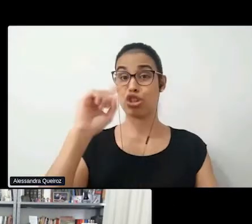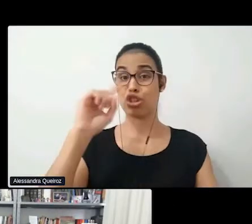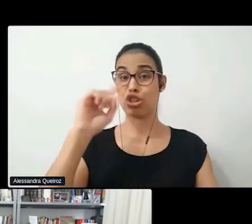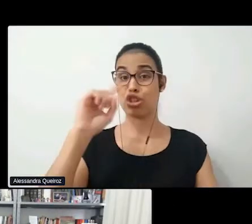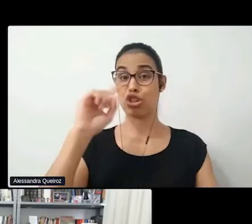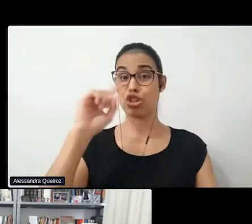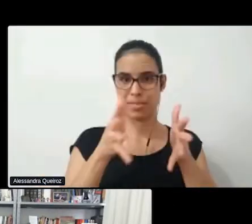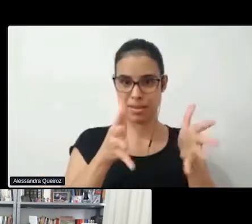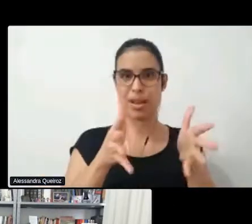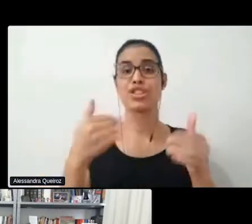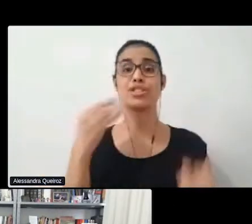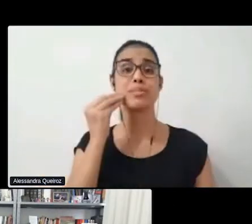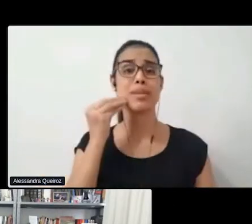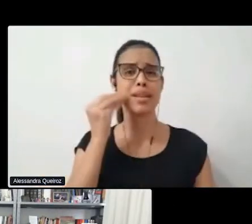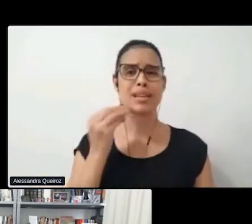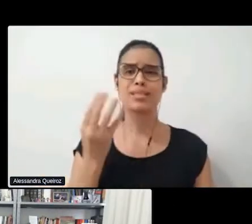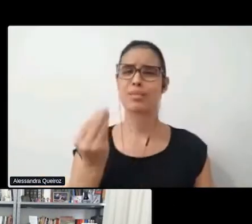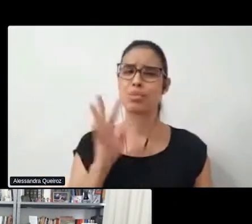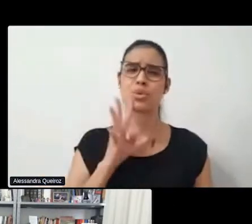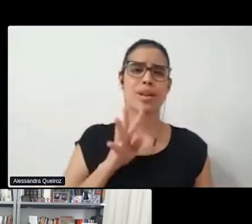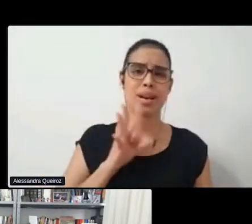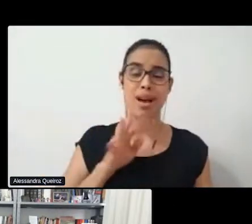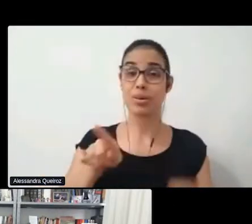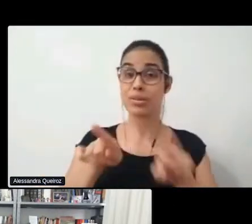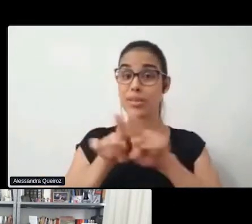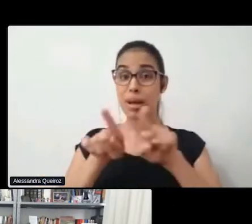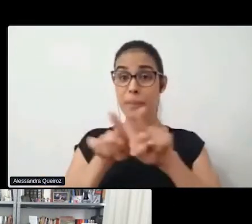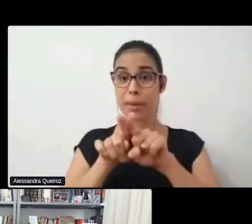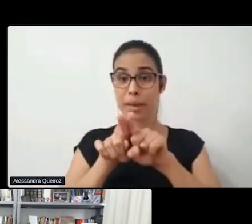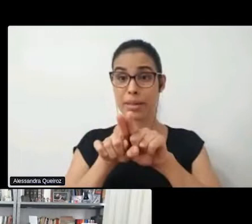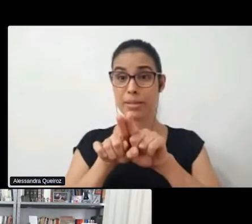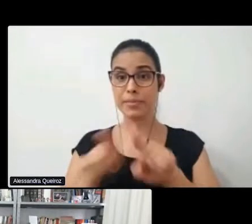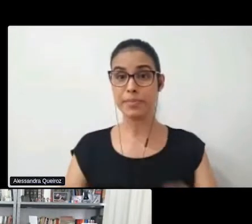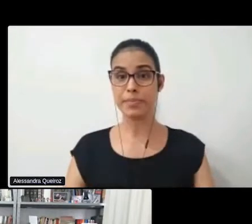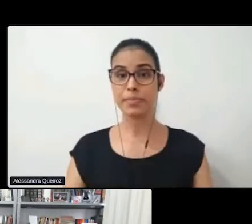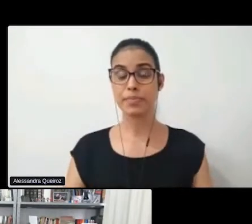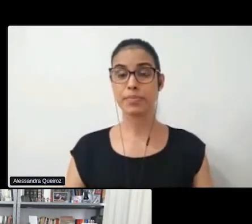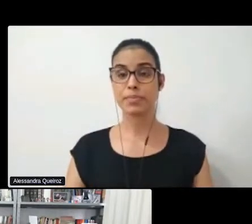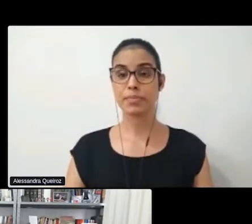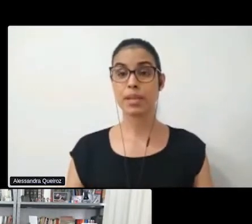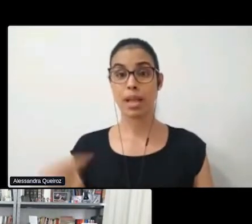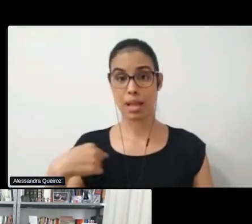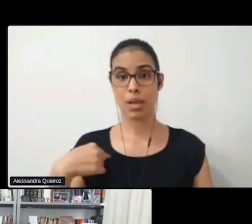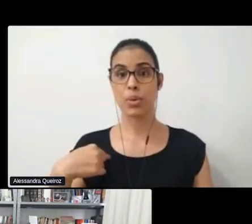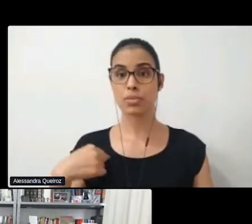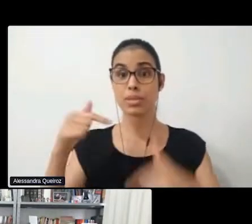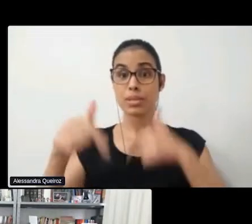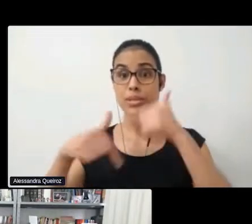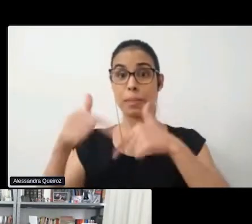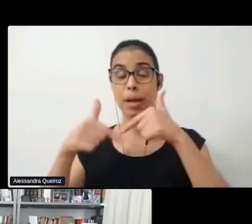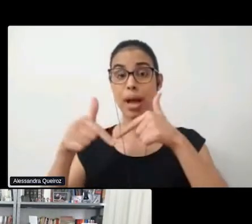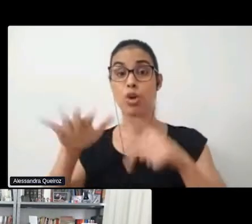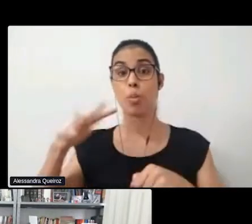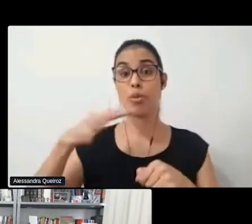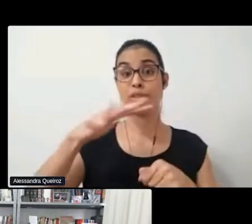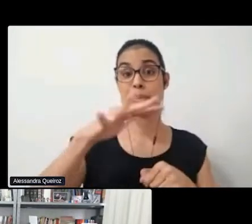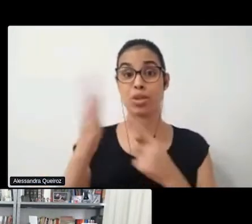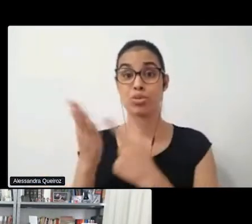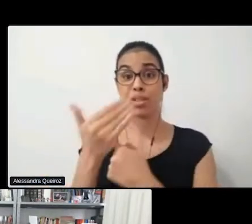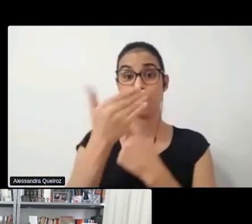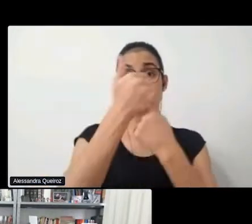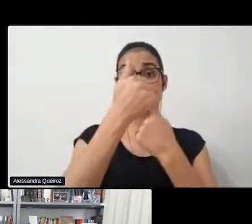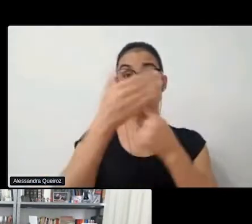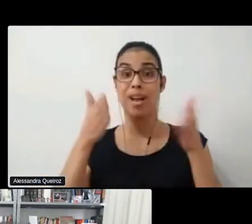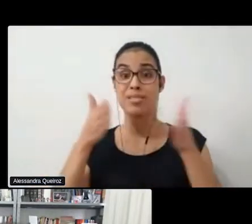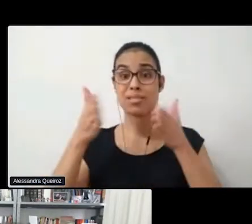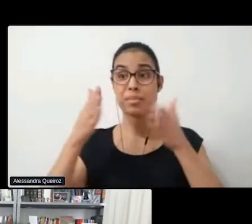também sou colaborador do Movimento Web para Todos, onde que eu ajudo eles em alguns